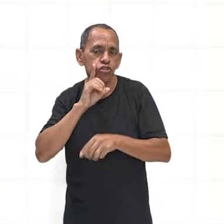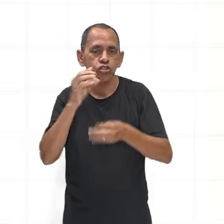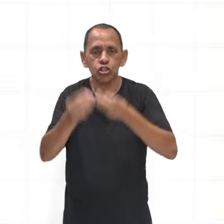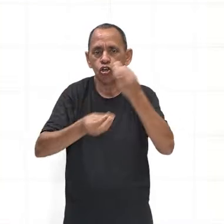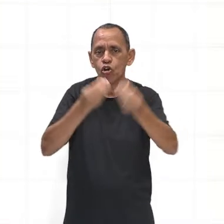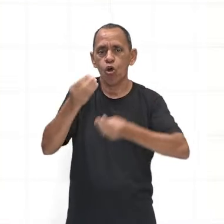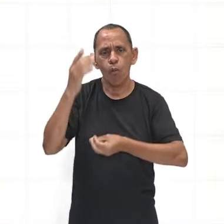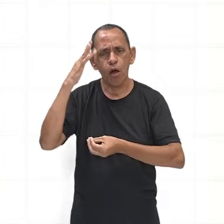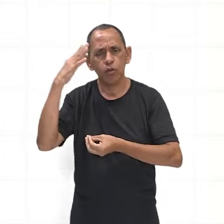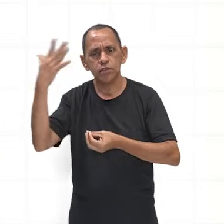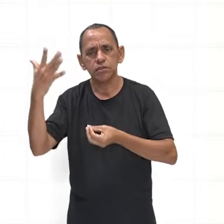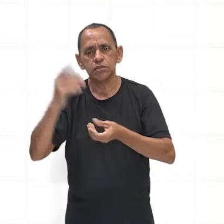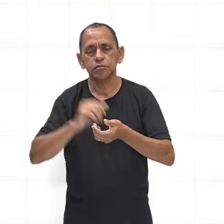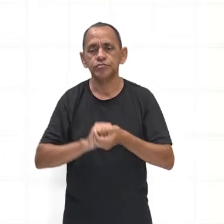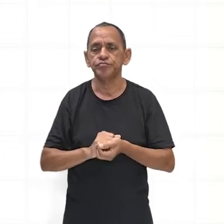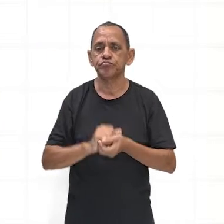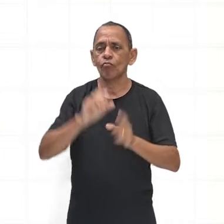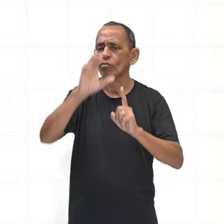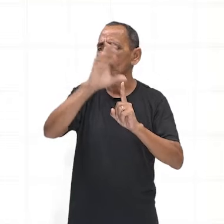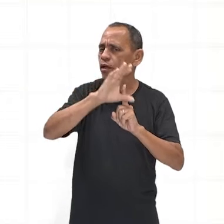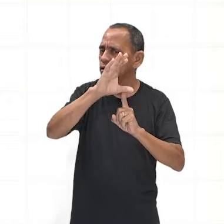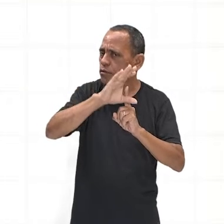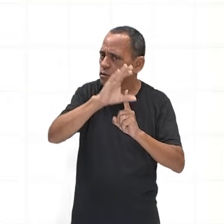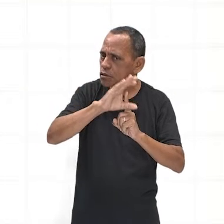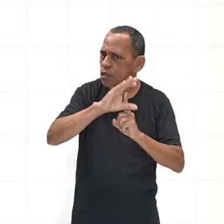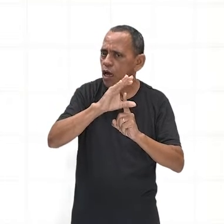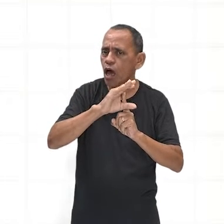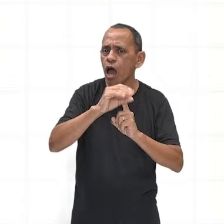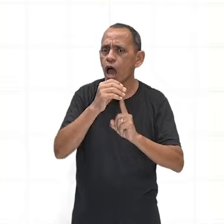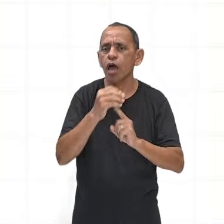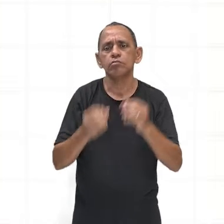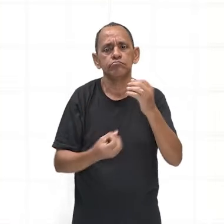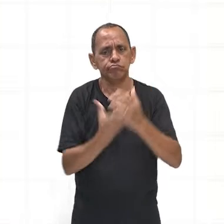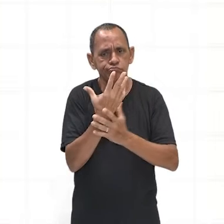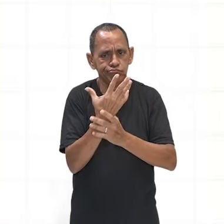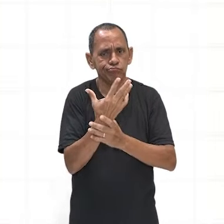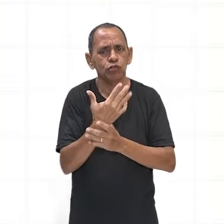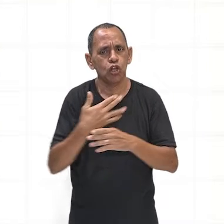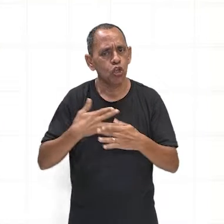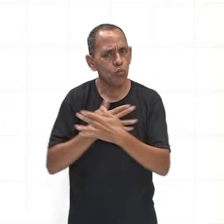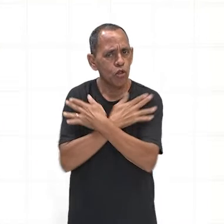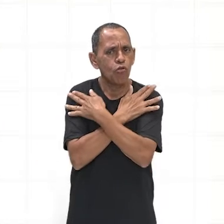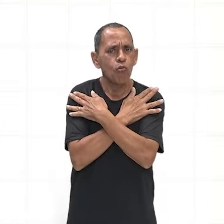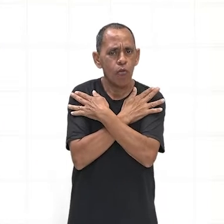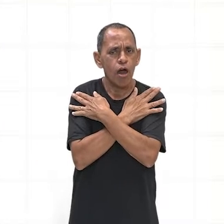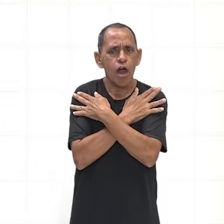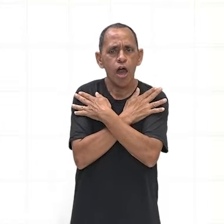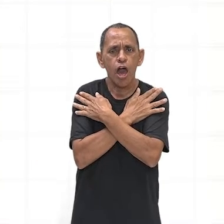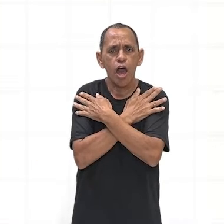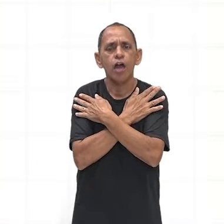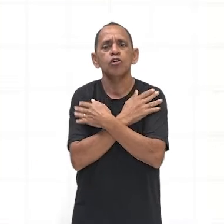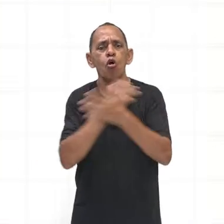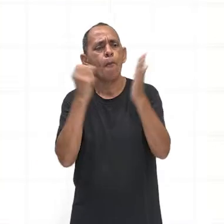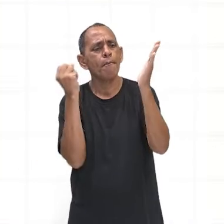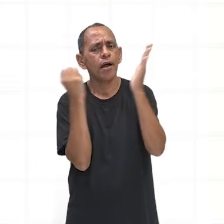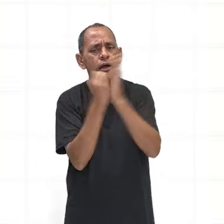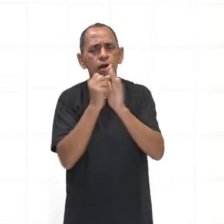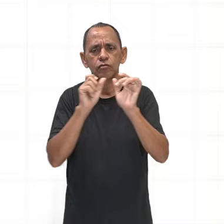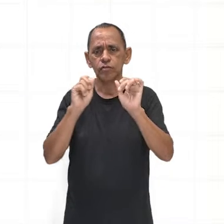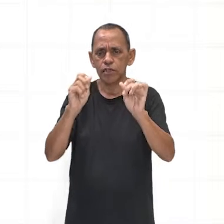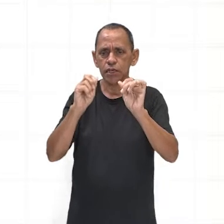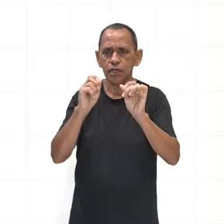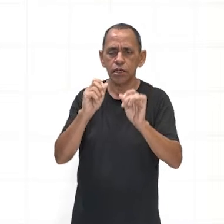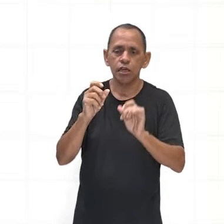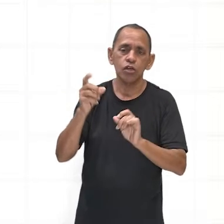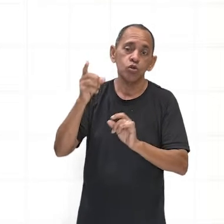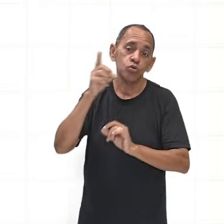criados aí pelos maias, eles não só marcavam as datas, os períodos, os tempos históricos, mas eles também tinham aí essa